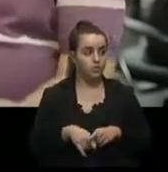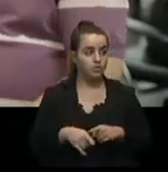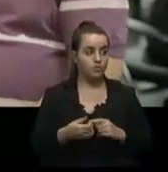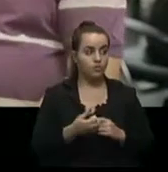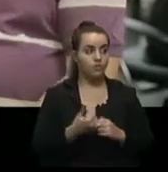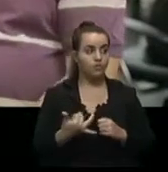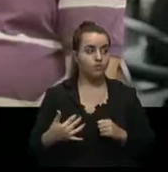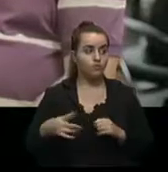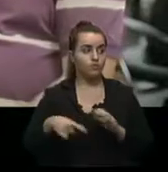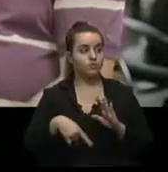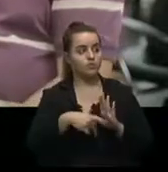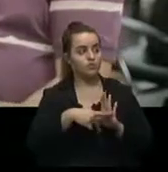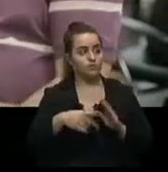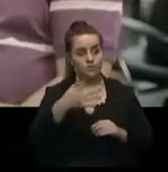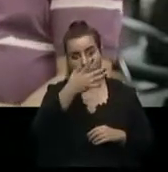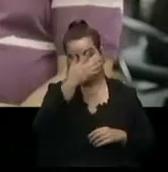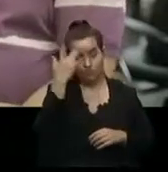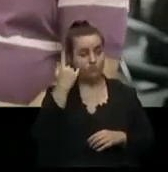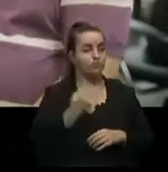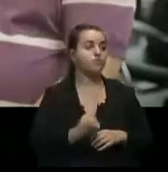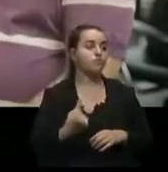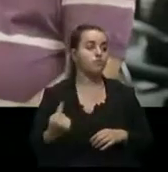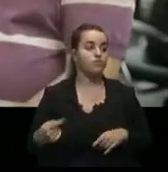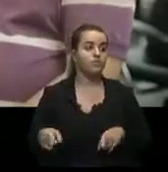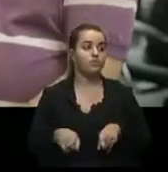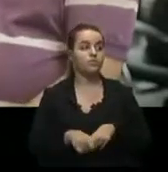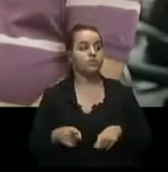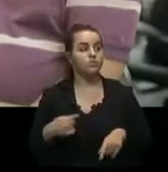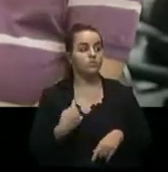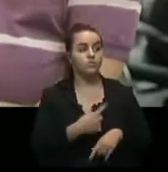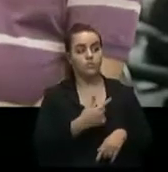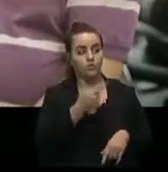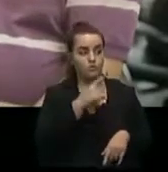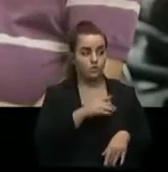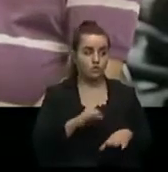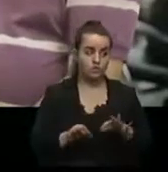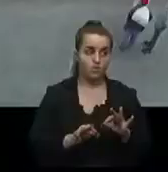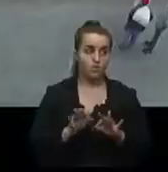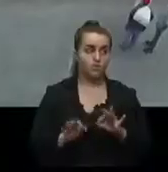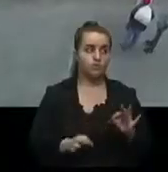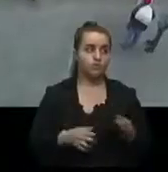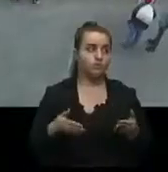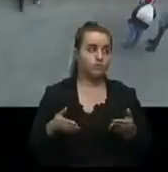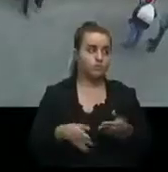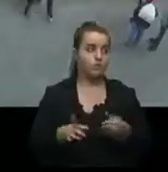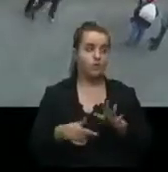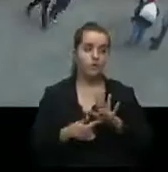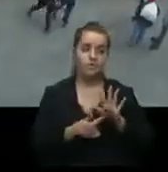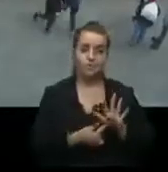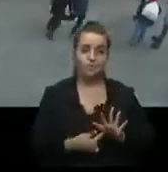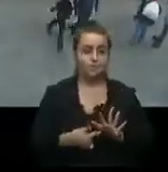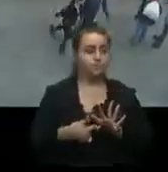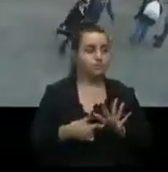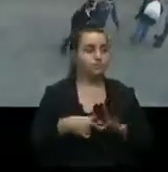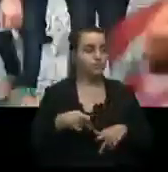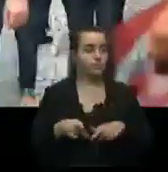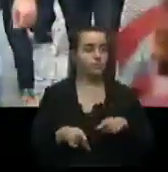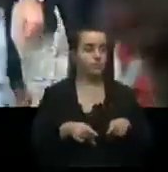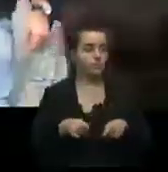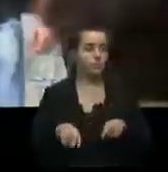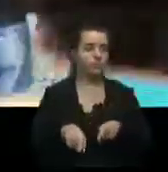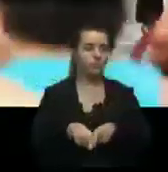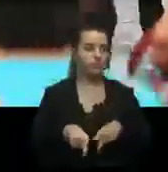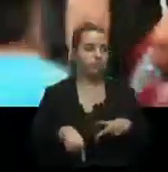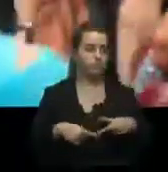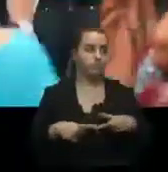foi designada para cada pesquisador, e a gente consegue administrar aqui. Amostra, população,